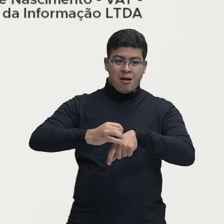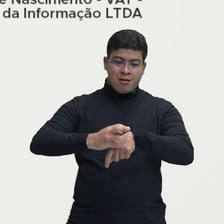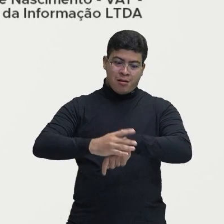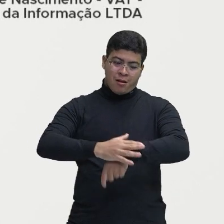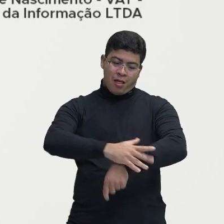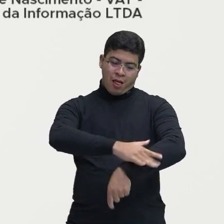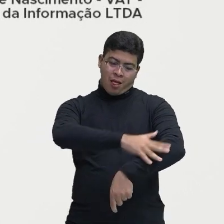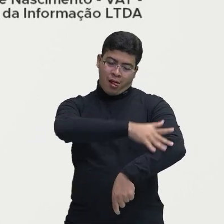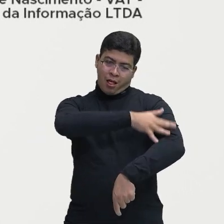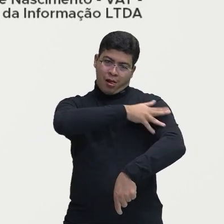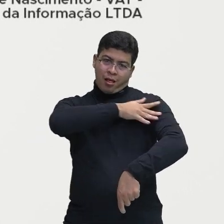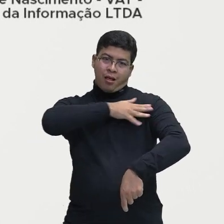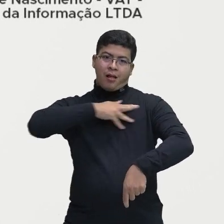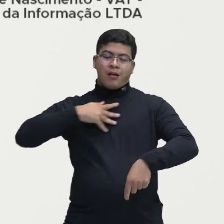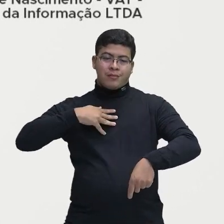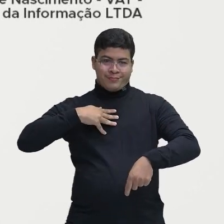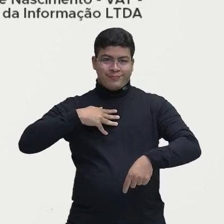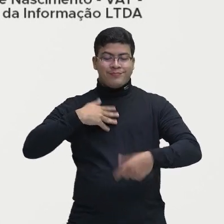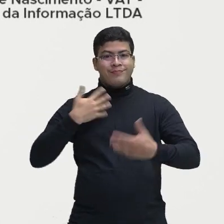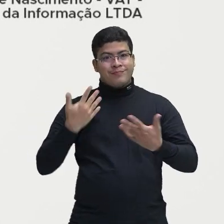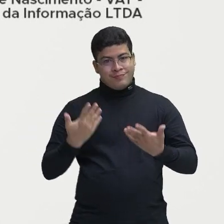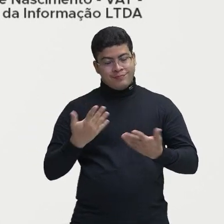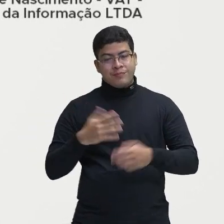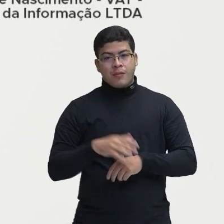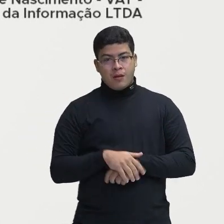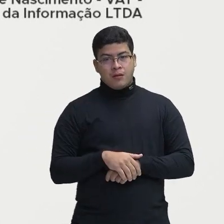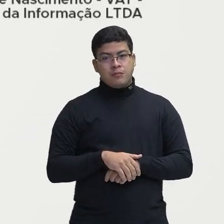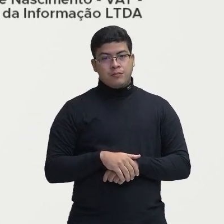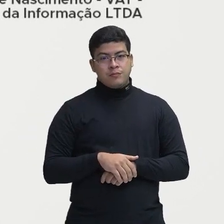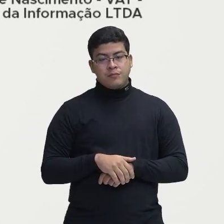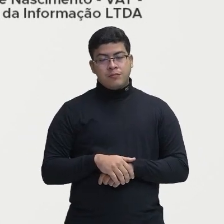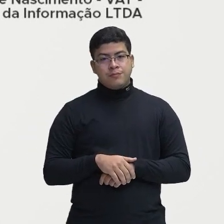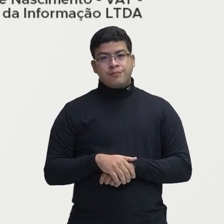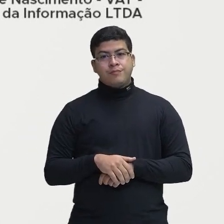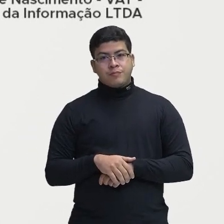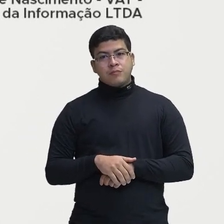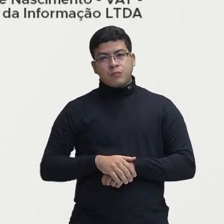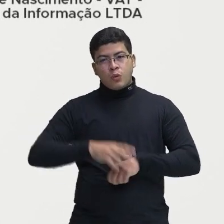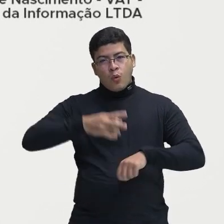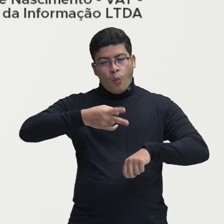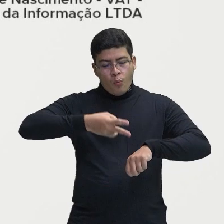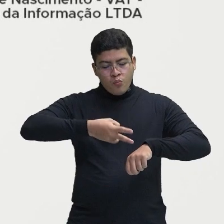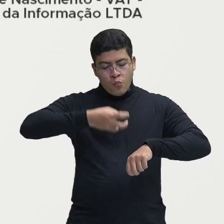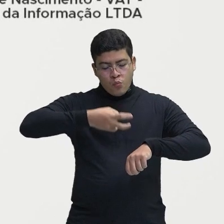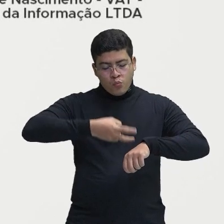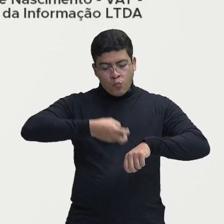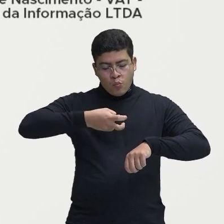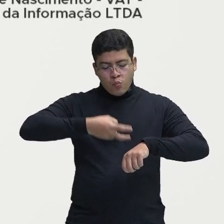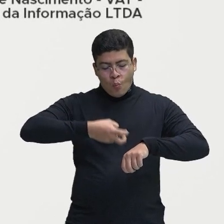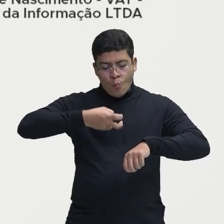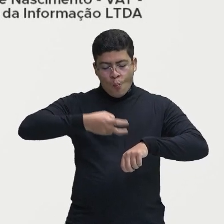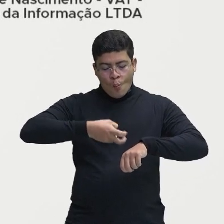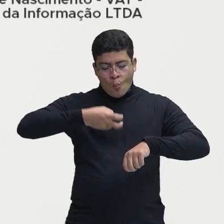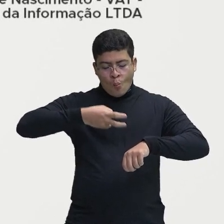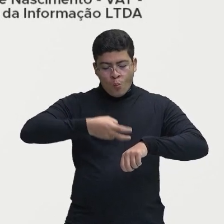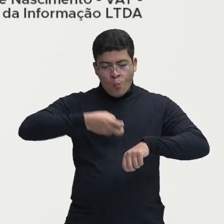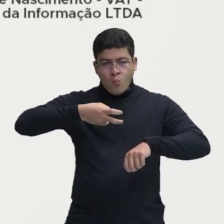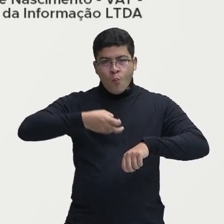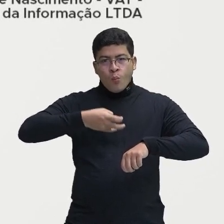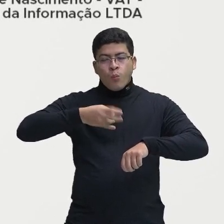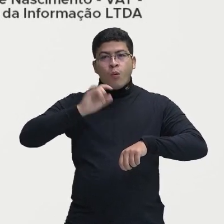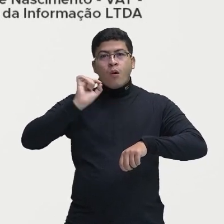do barbeiro, como se ele estivesse aqui, ó, sugando o sangue dessa pessoa. Nesse mesmo momento,